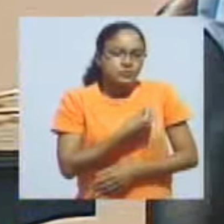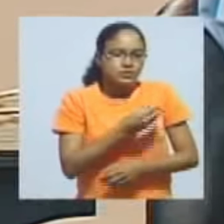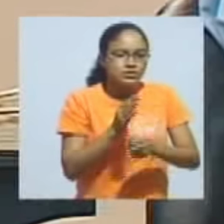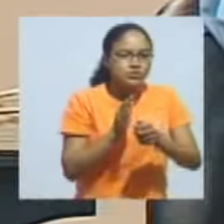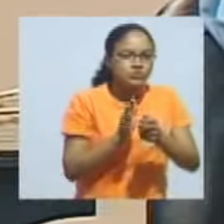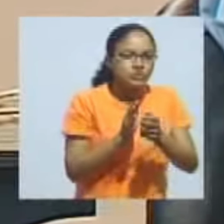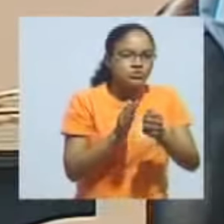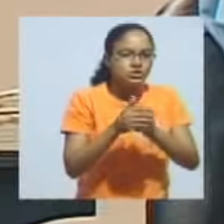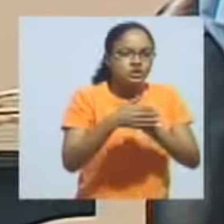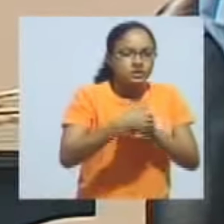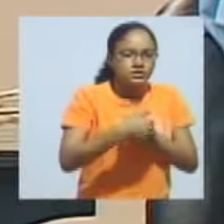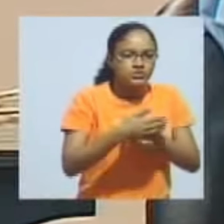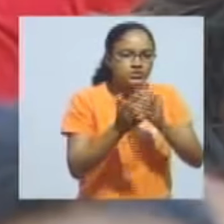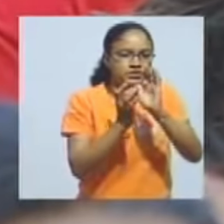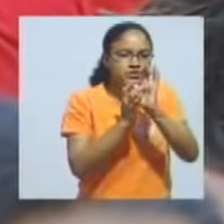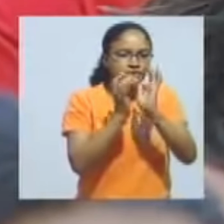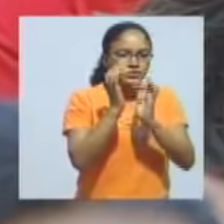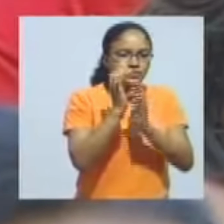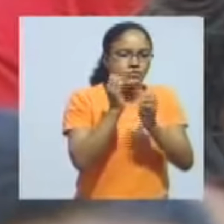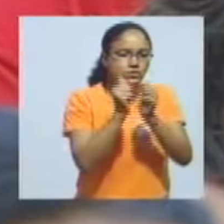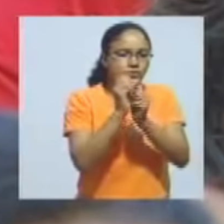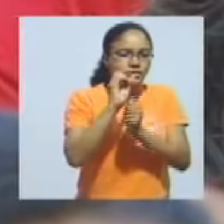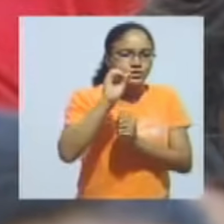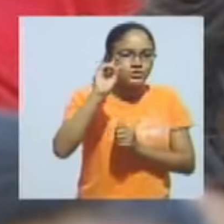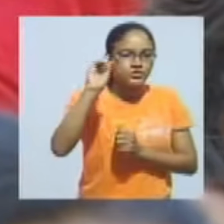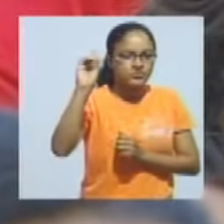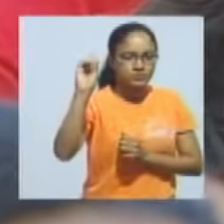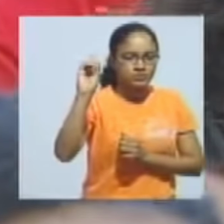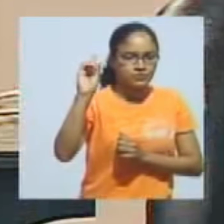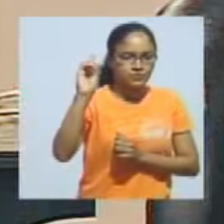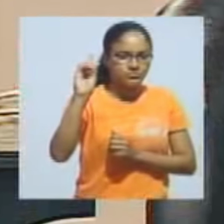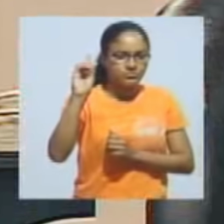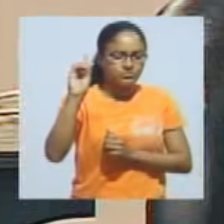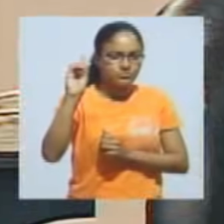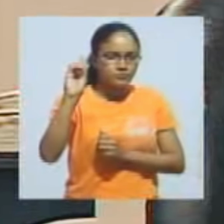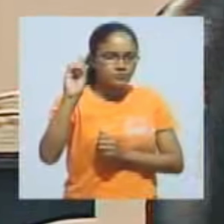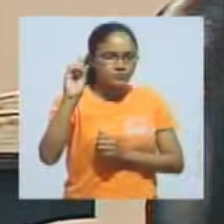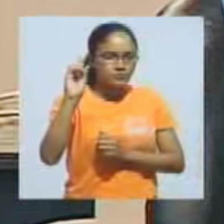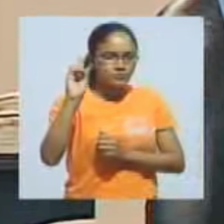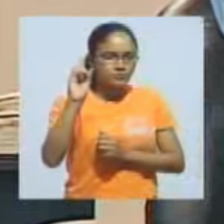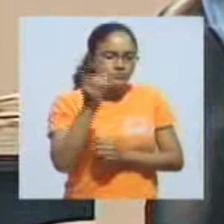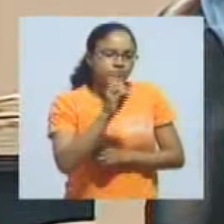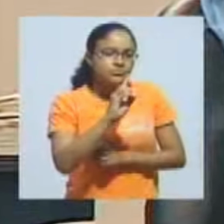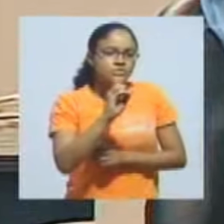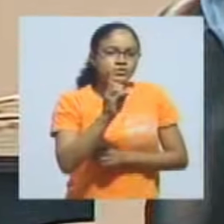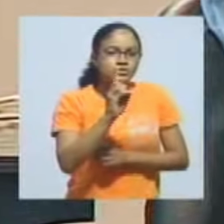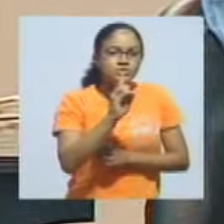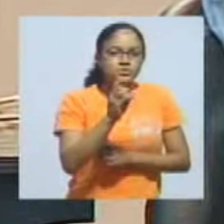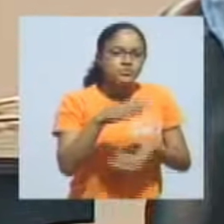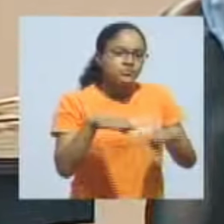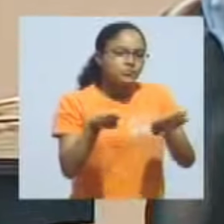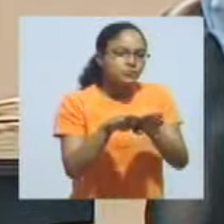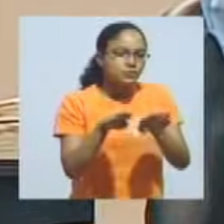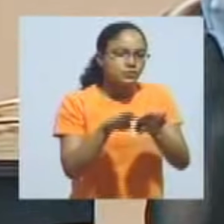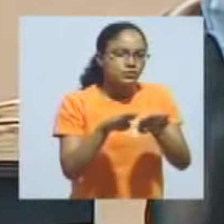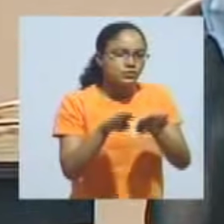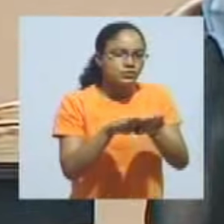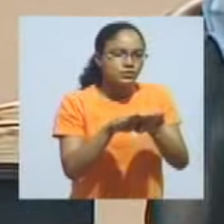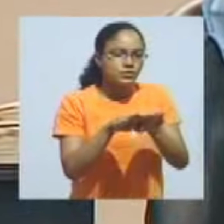meus irmãos, essa morte não é como a morte da dona Josefa, mãe do